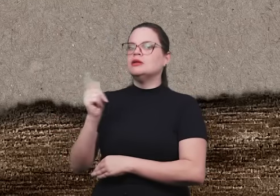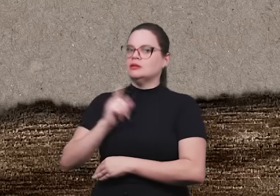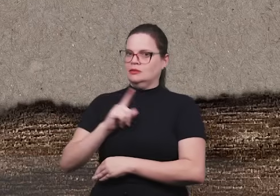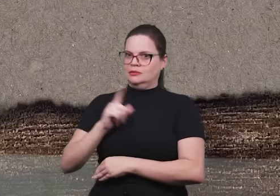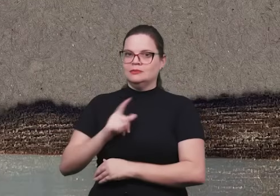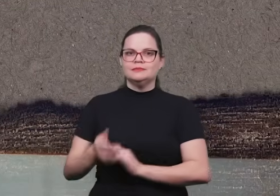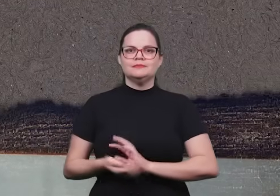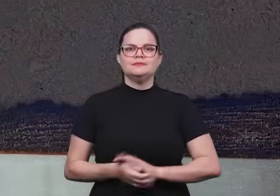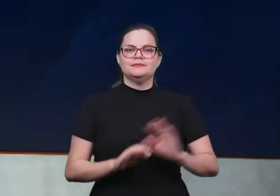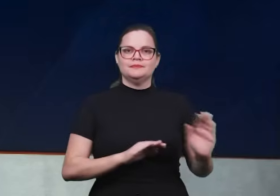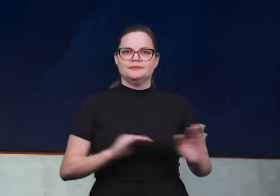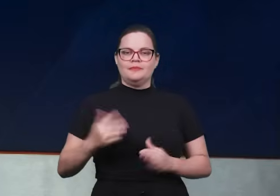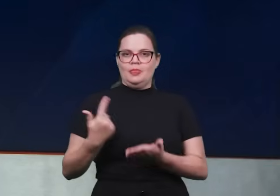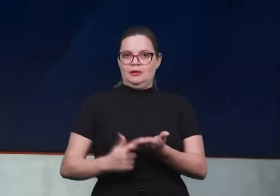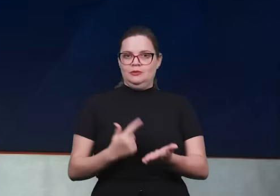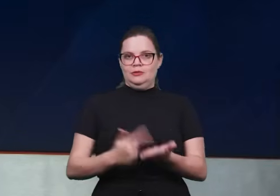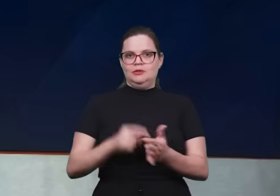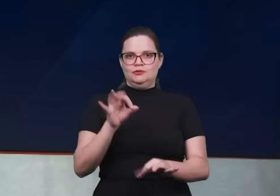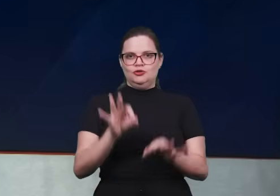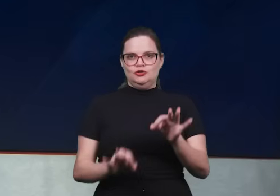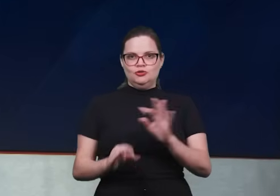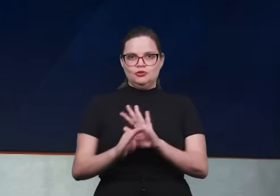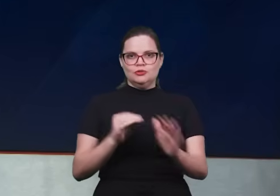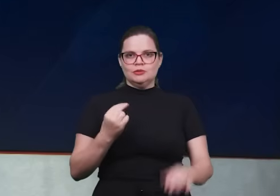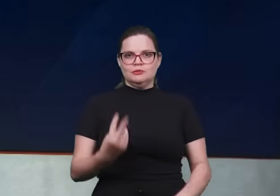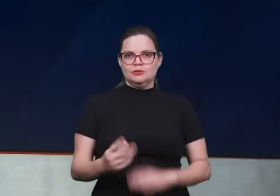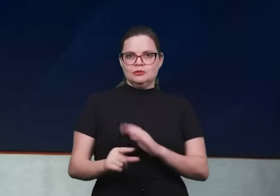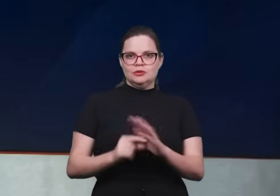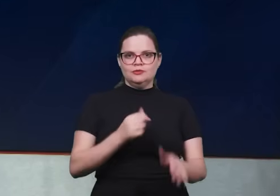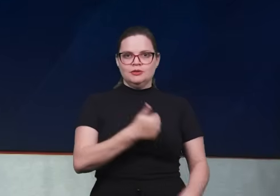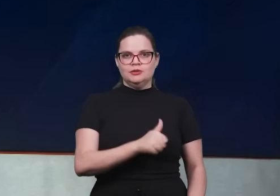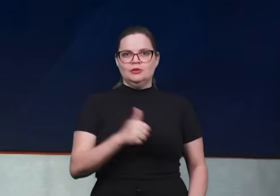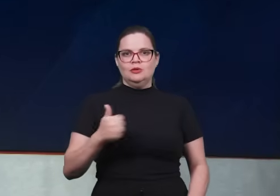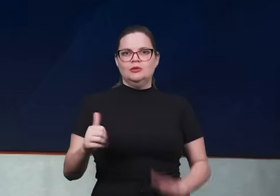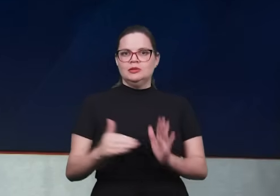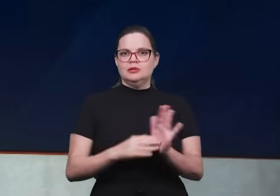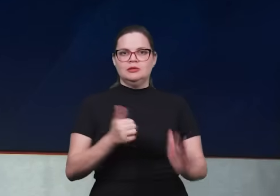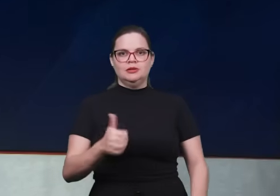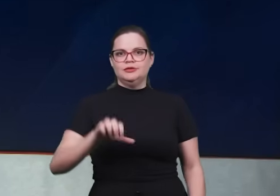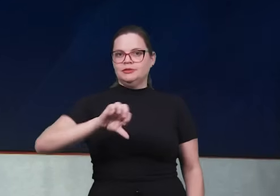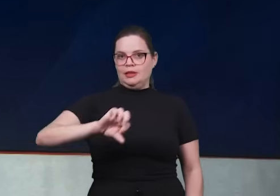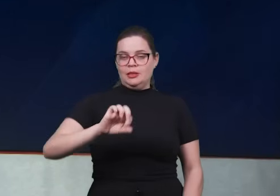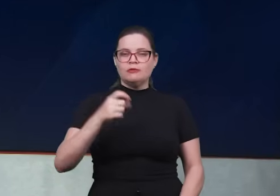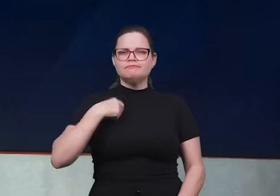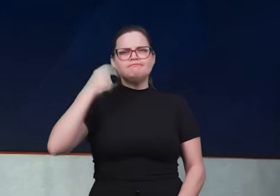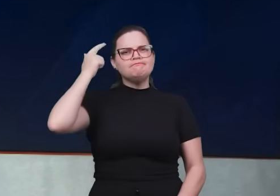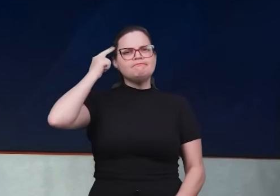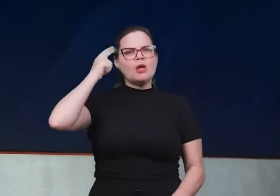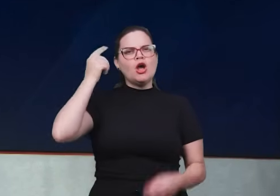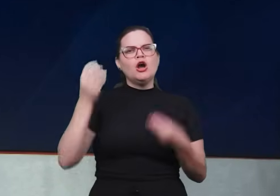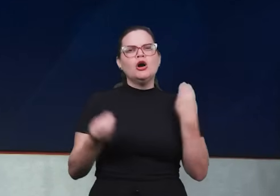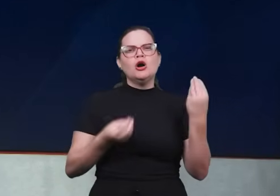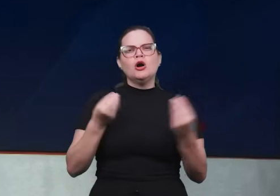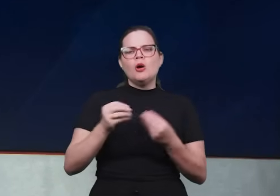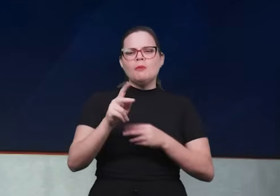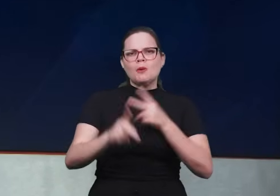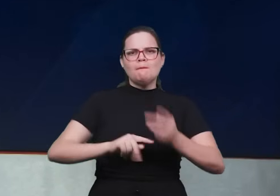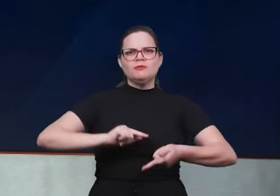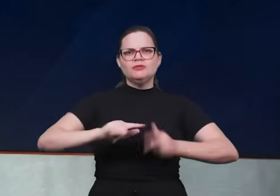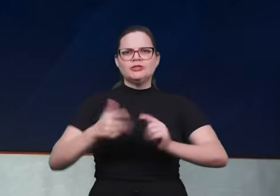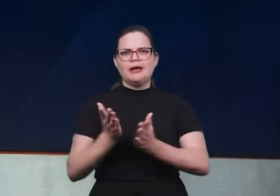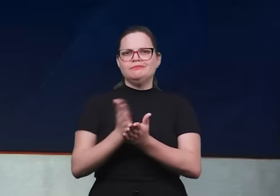Maravilha! No livro de Juízes, capítulo 2, versos 11 a 19, podemos ter uma ideia da inconstância